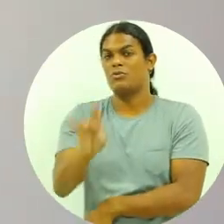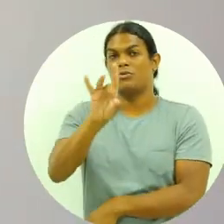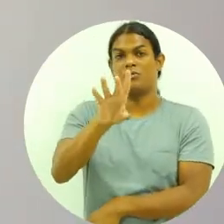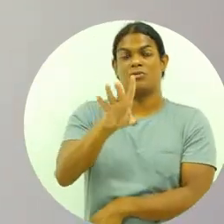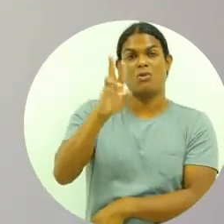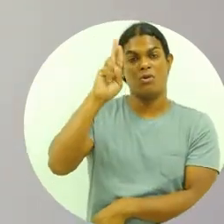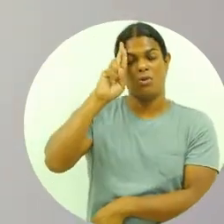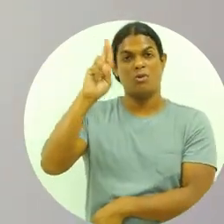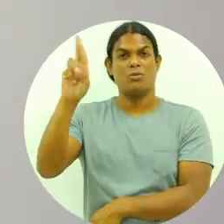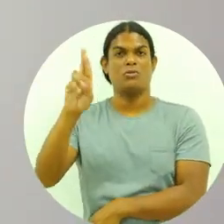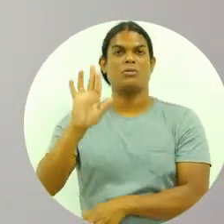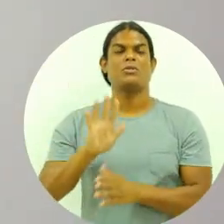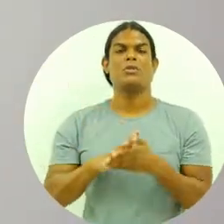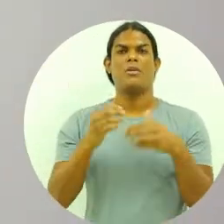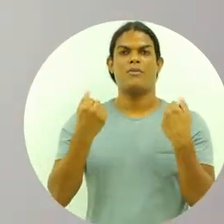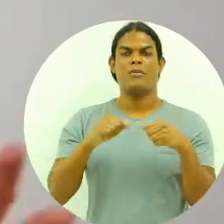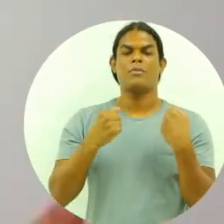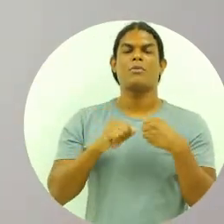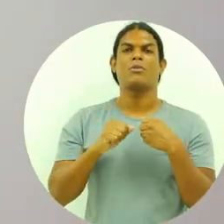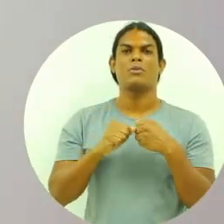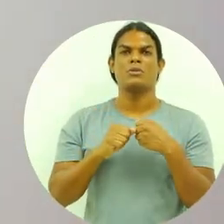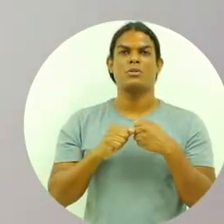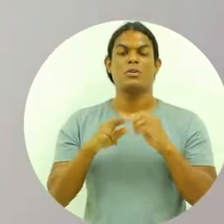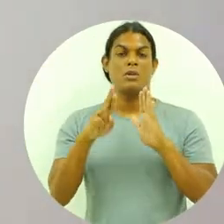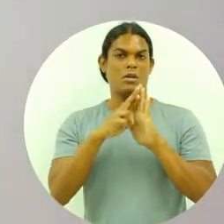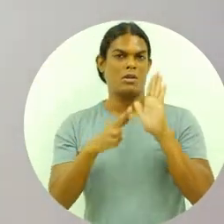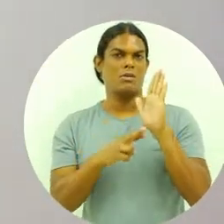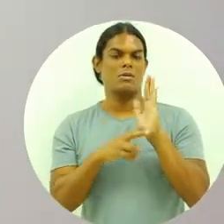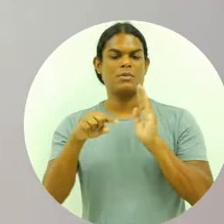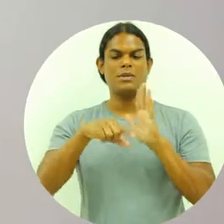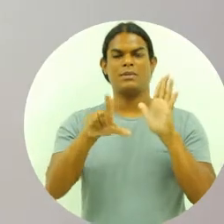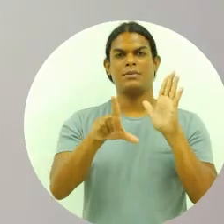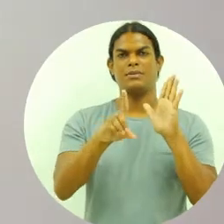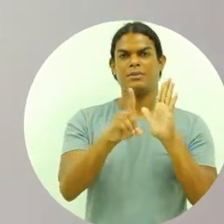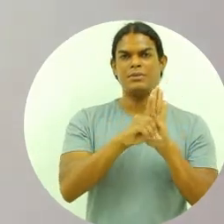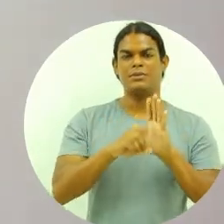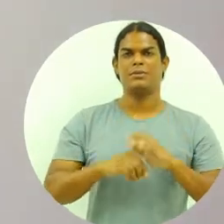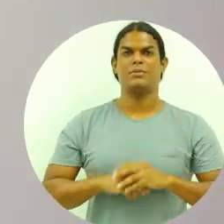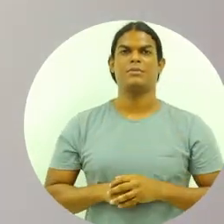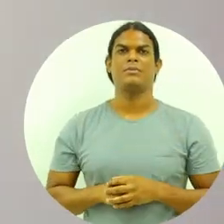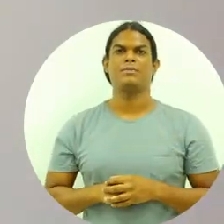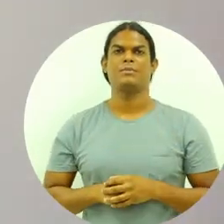subordinado qualquer. Só o chefe do executivo, então, pode regulamentar situações de direito.